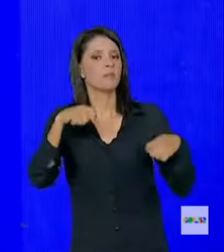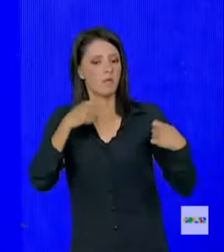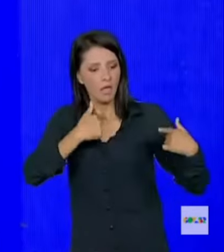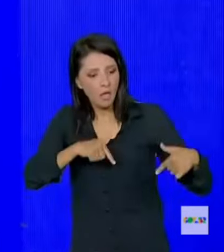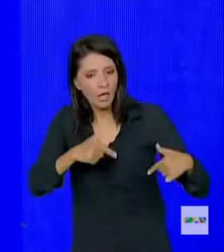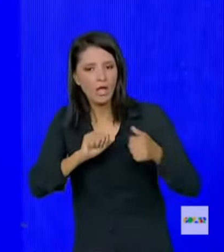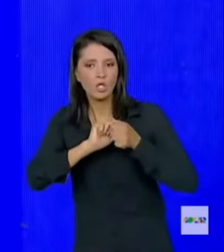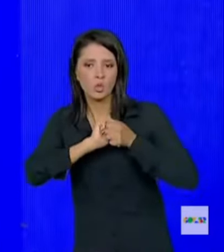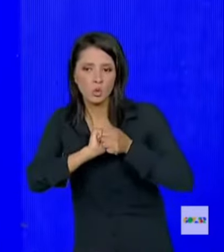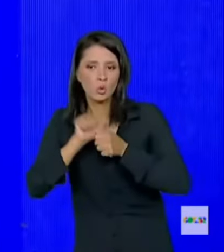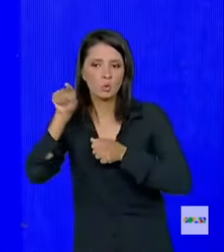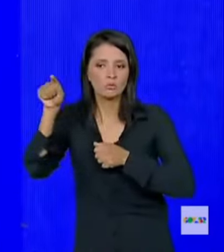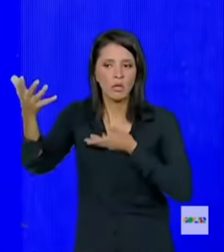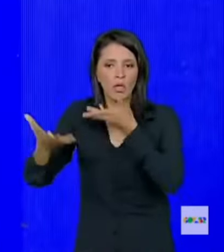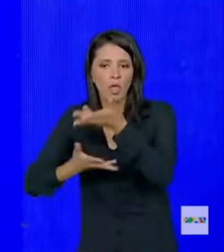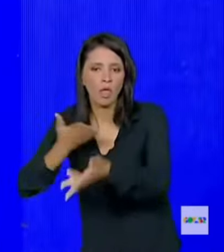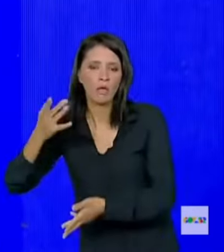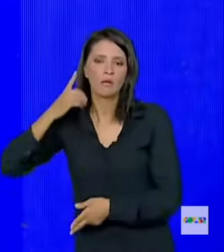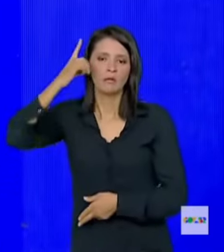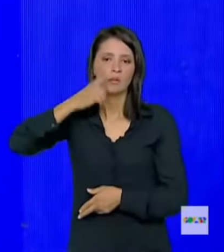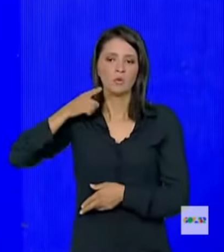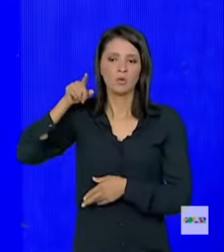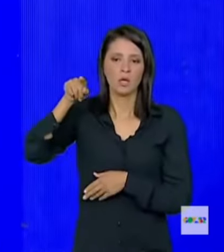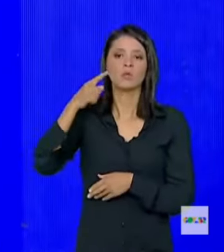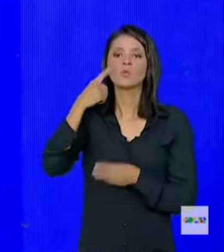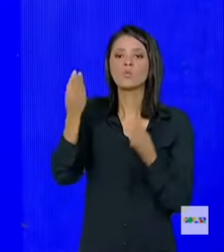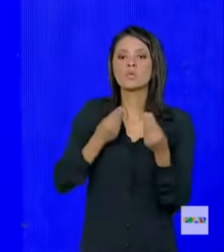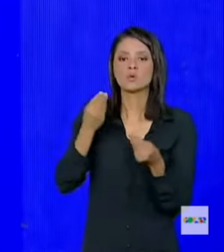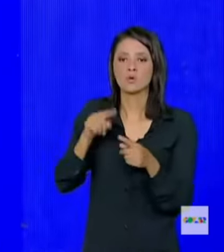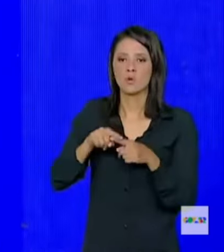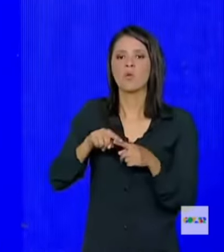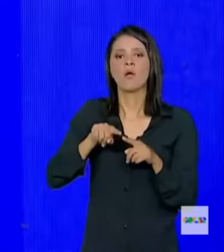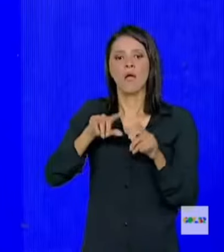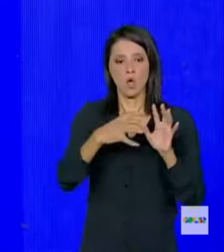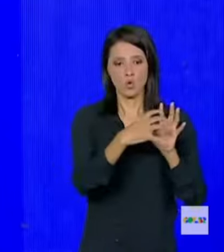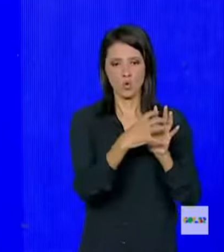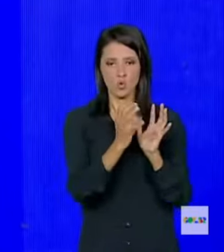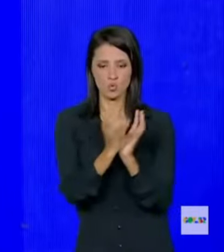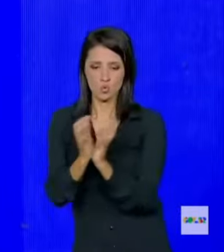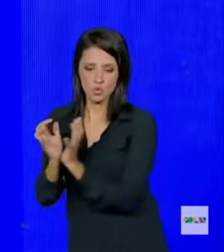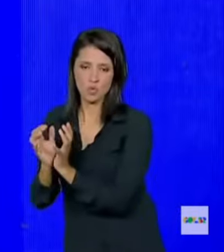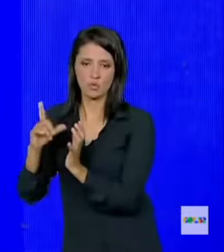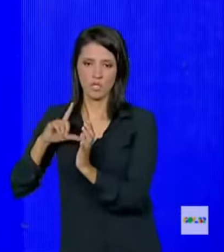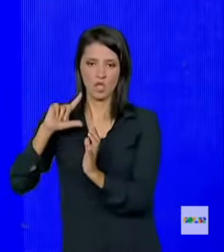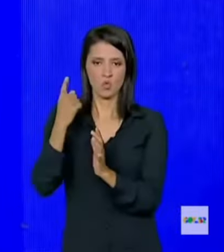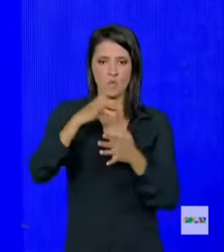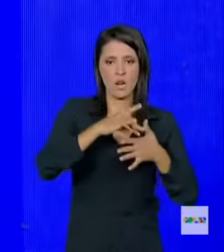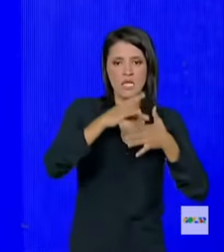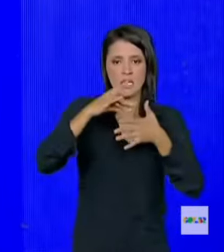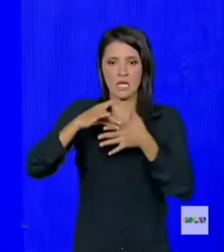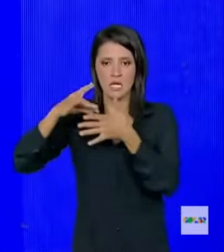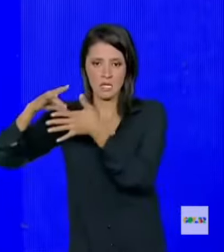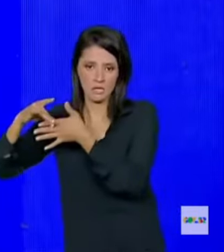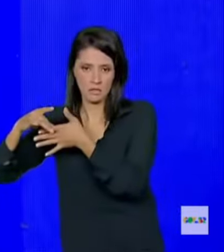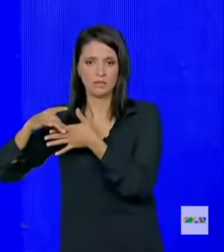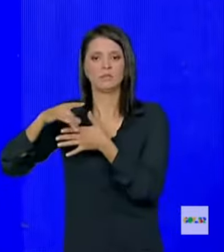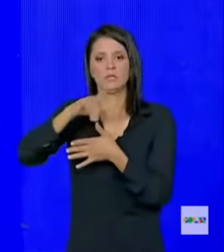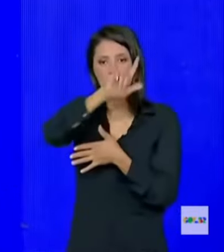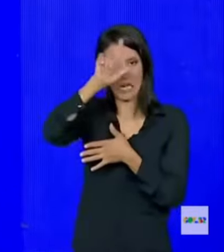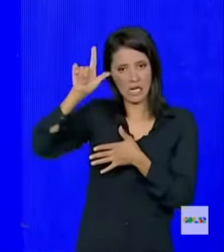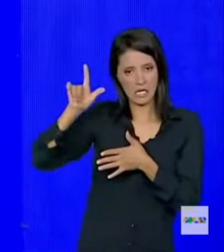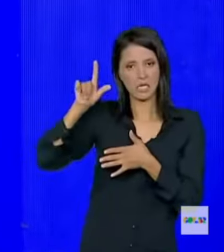com os deputados, e vocês começam a trabalhar assim: cada bancada tem um líder, então é preciso começar a procurar